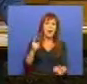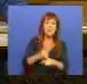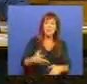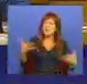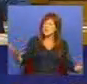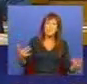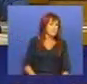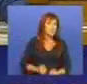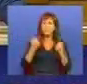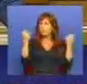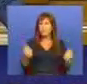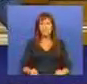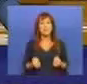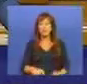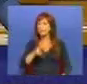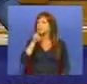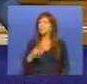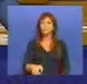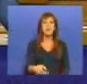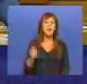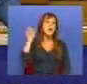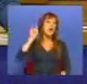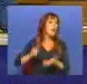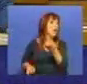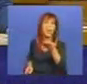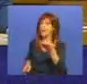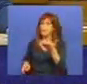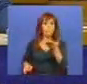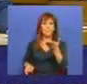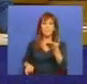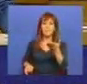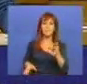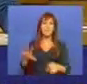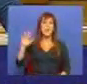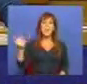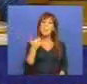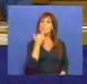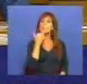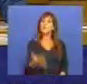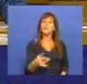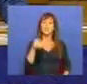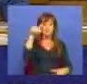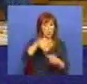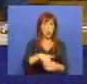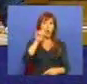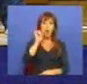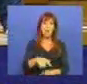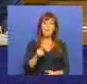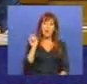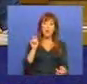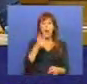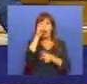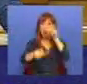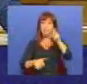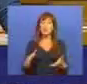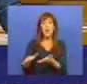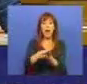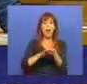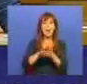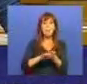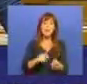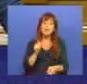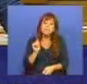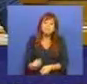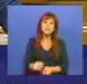não conseguiu responder ao essencial. Quando se pede o voto a um povo com base num